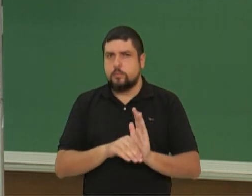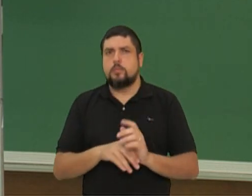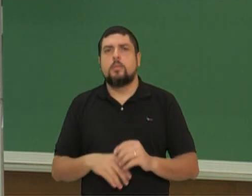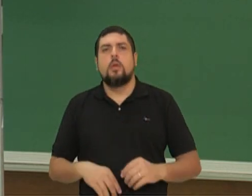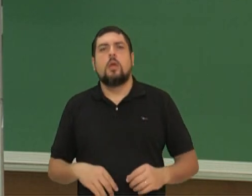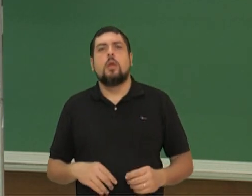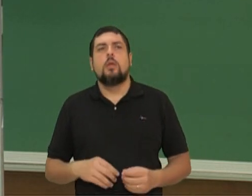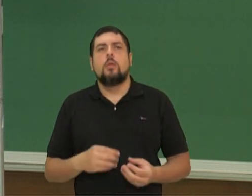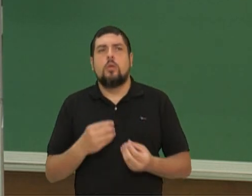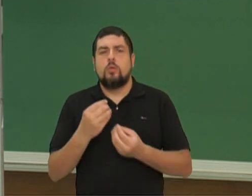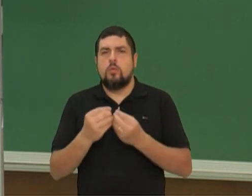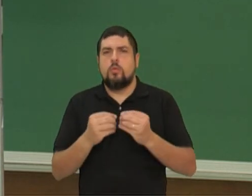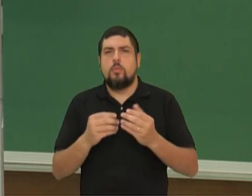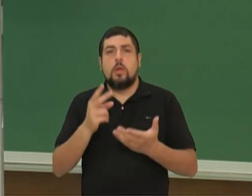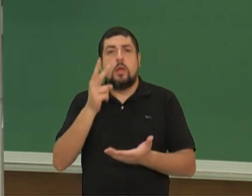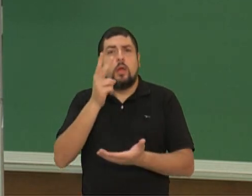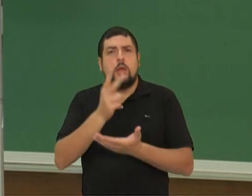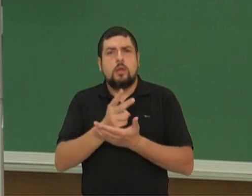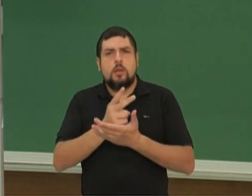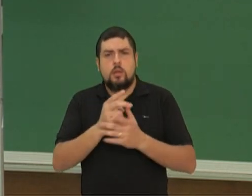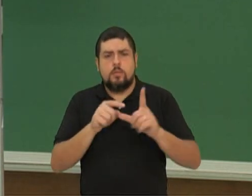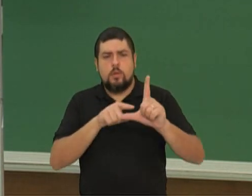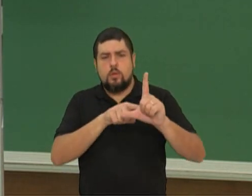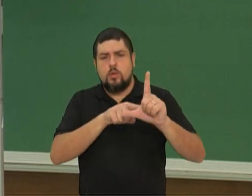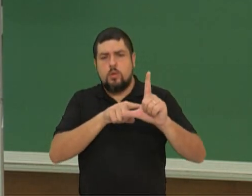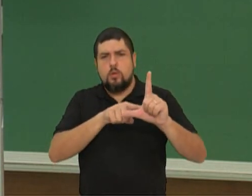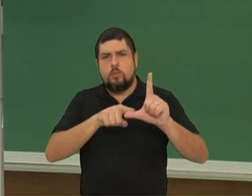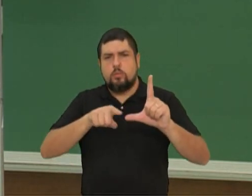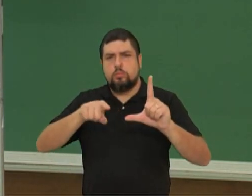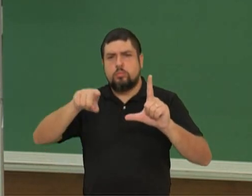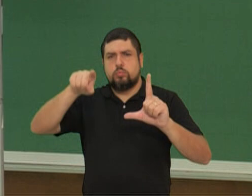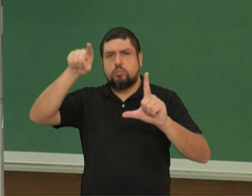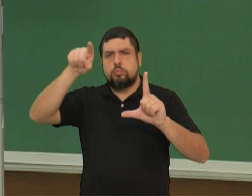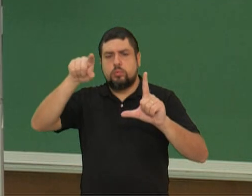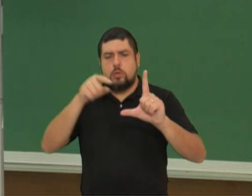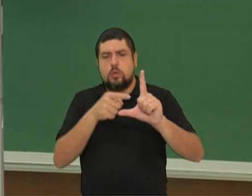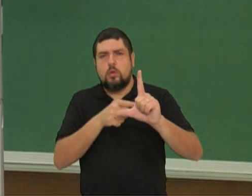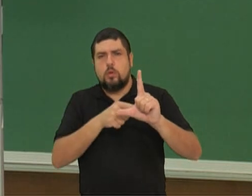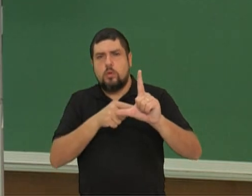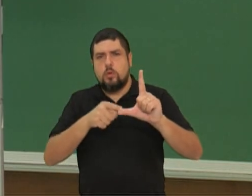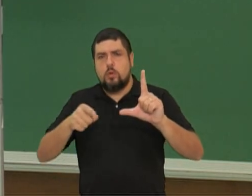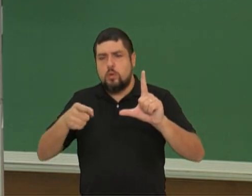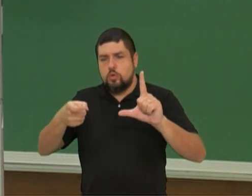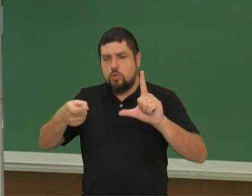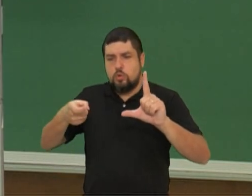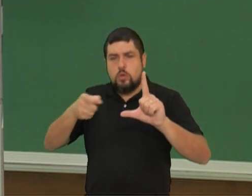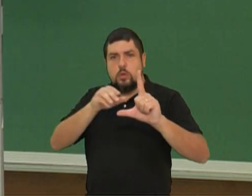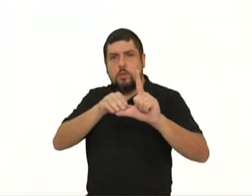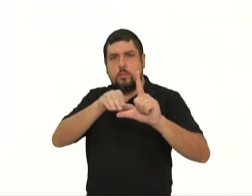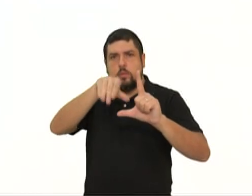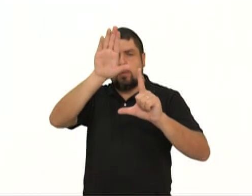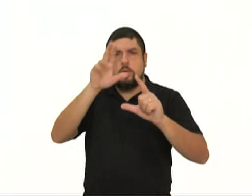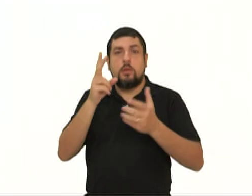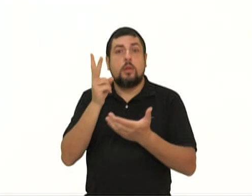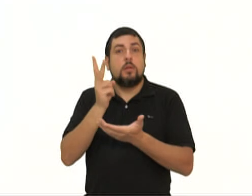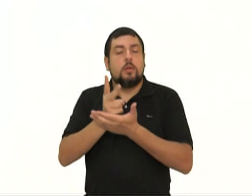exponencial sempre estará localizado acima do eixo x. Sempre.